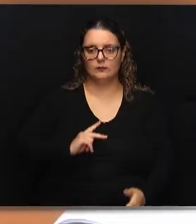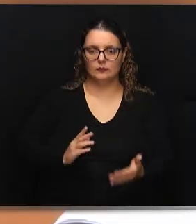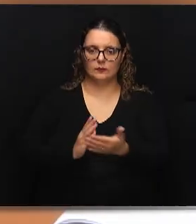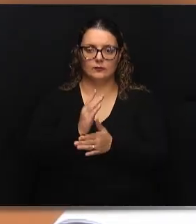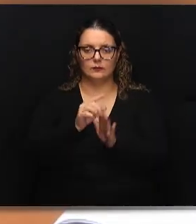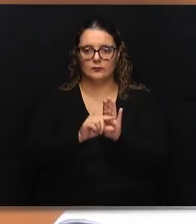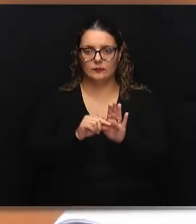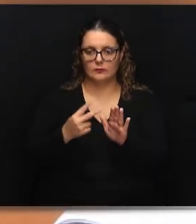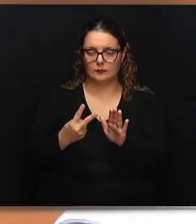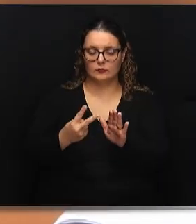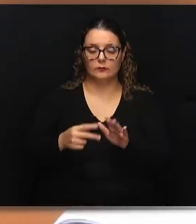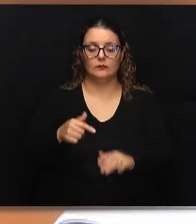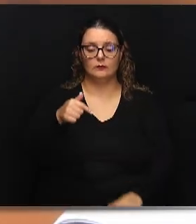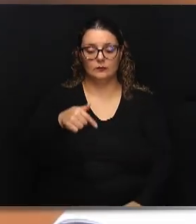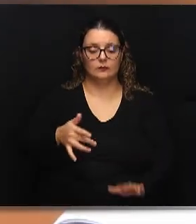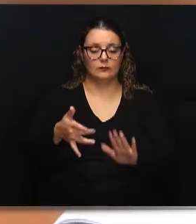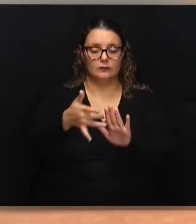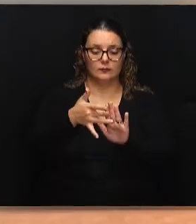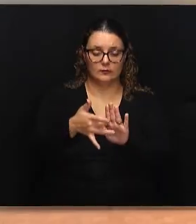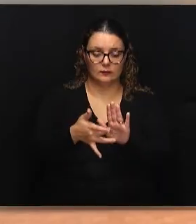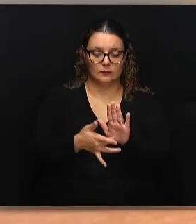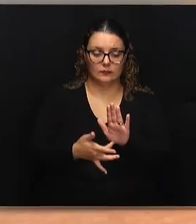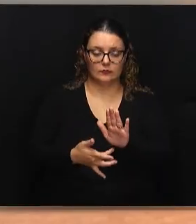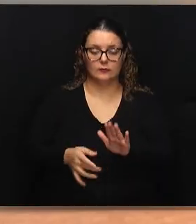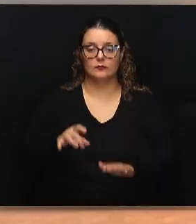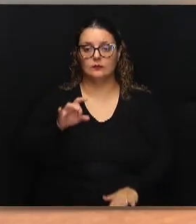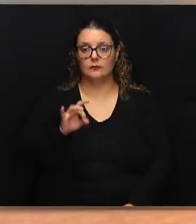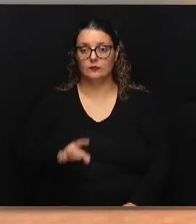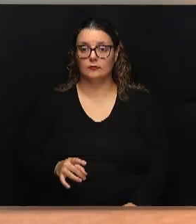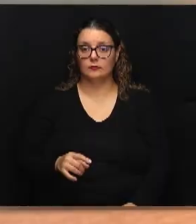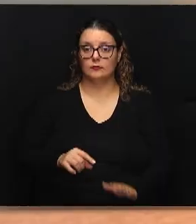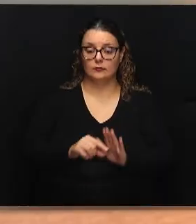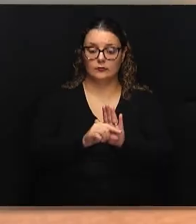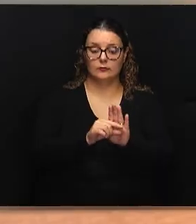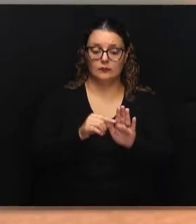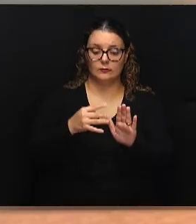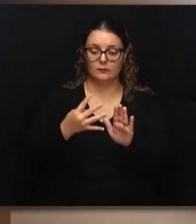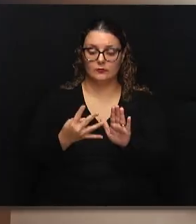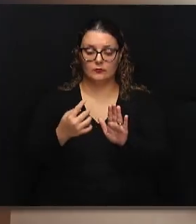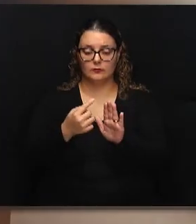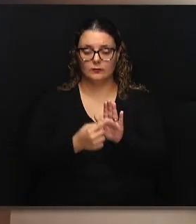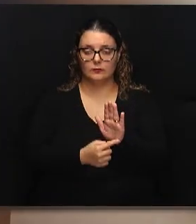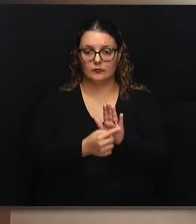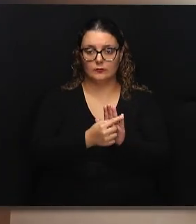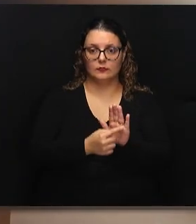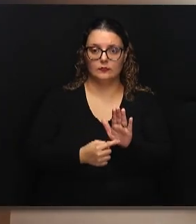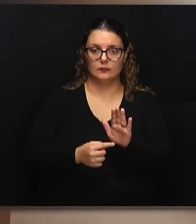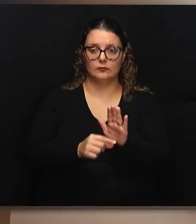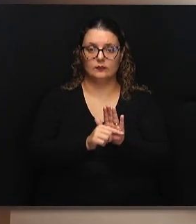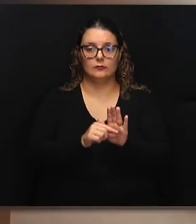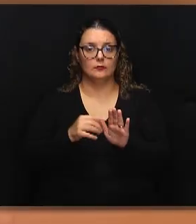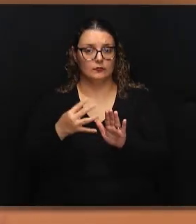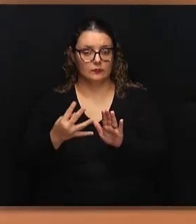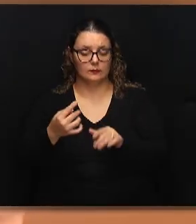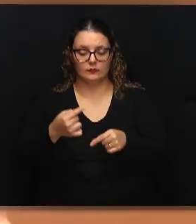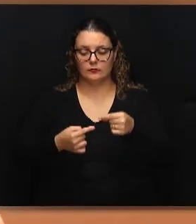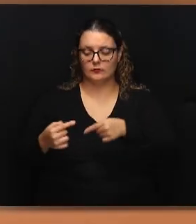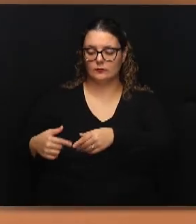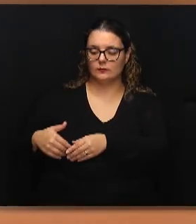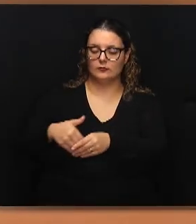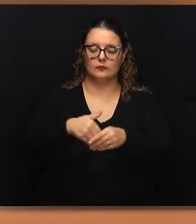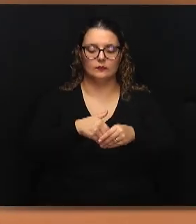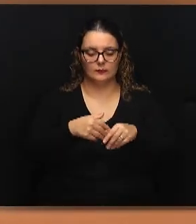1. Foram 7 itens na pauta, apenas o item 4 foi rejeitado. Item 4. Discussão e votação do